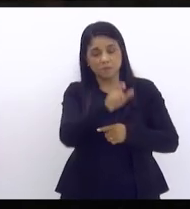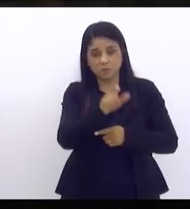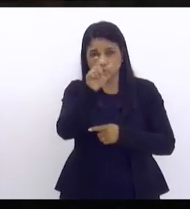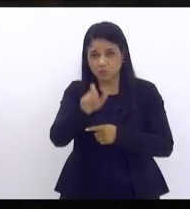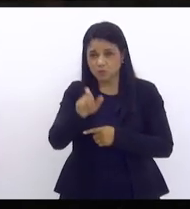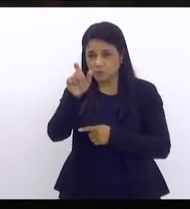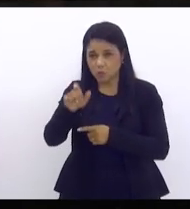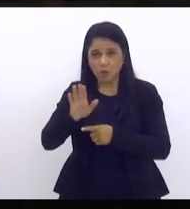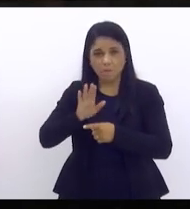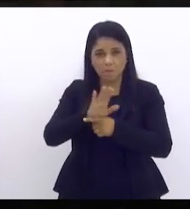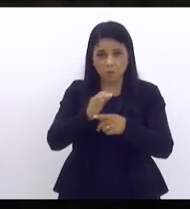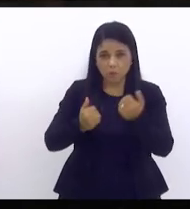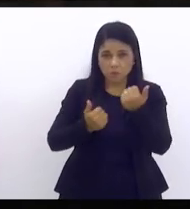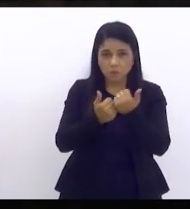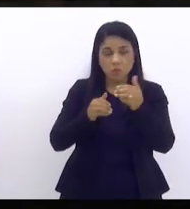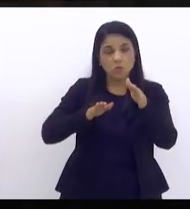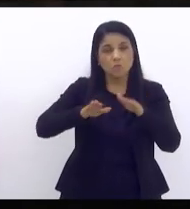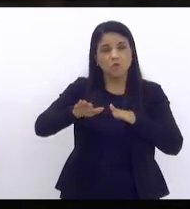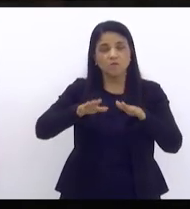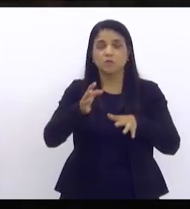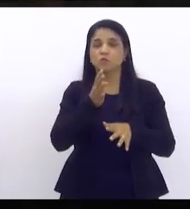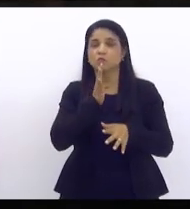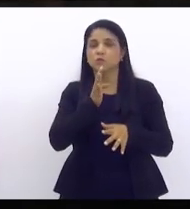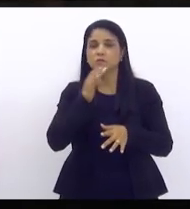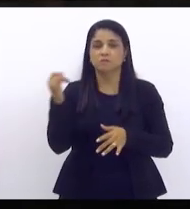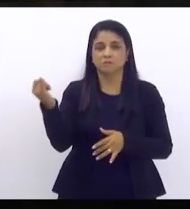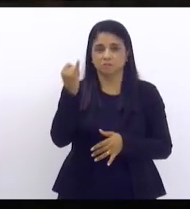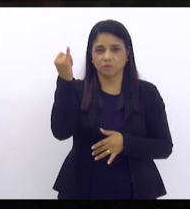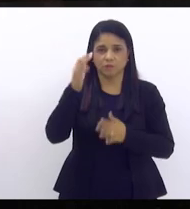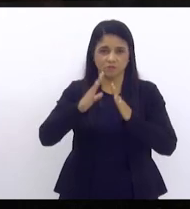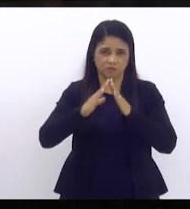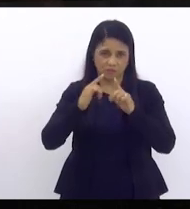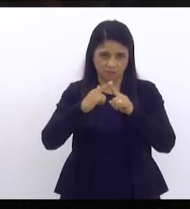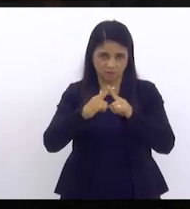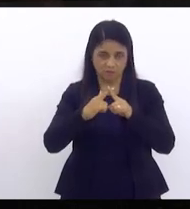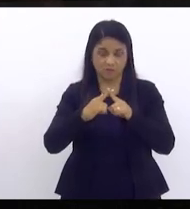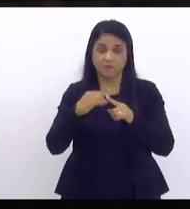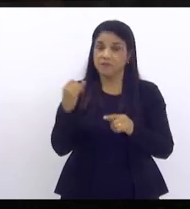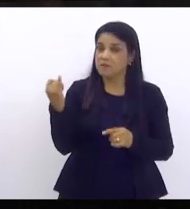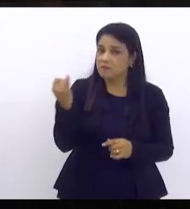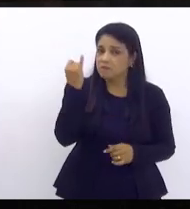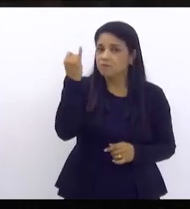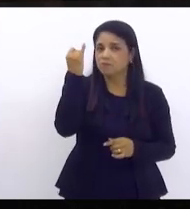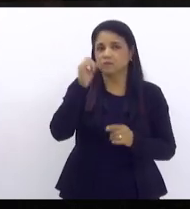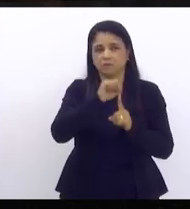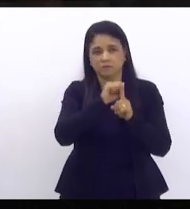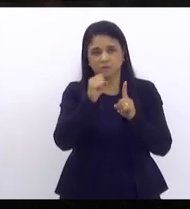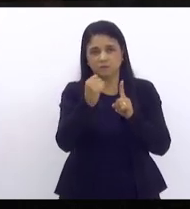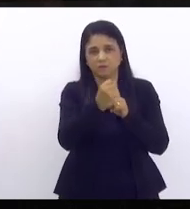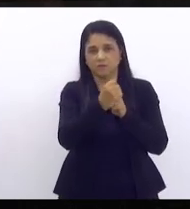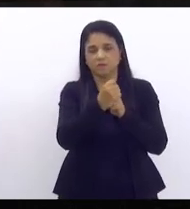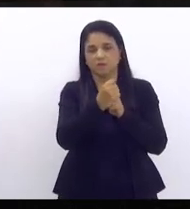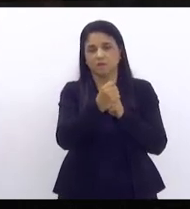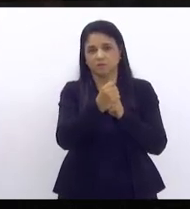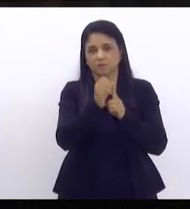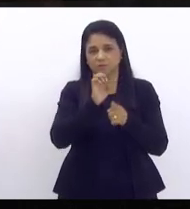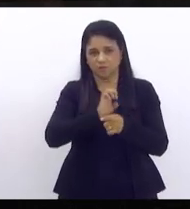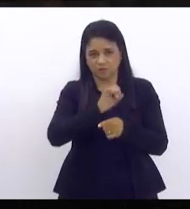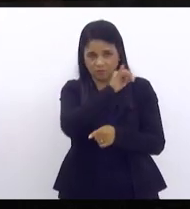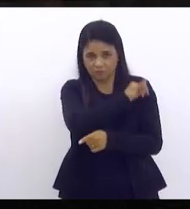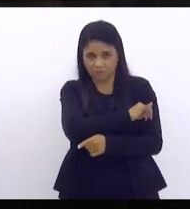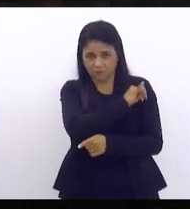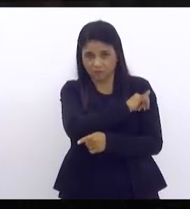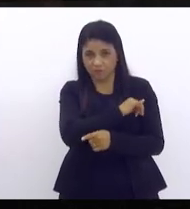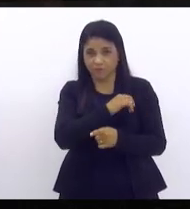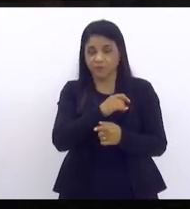movimento tão importante, já reconhecido pela igreja, e também tão importante para a sociedade fluminense. Hoje